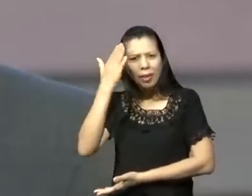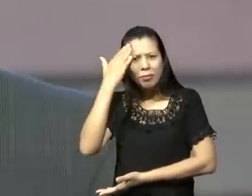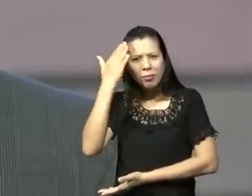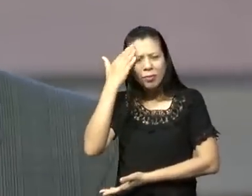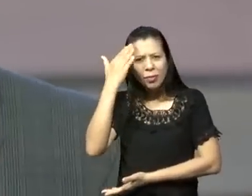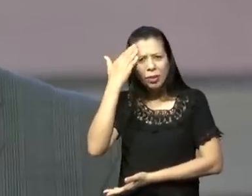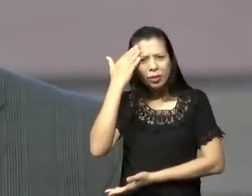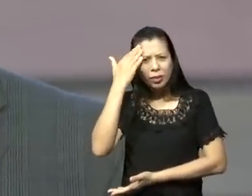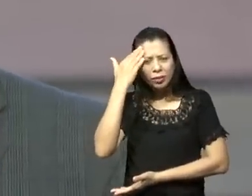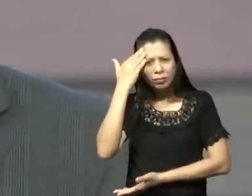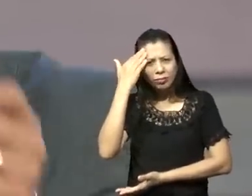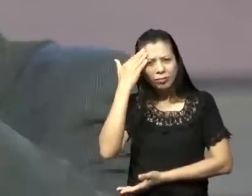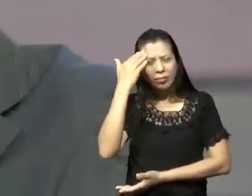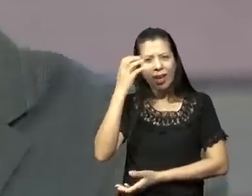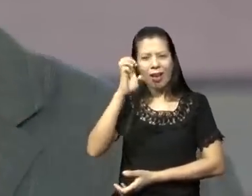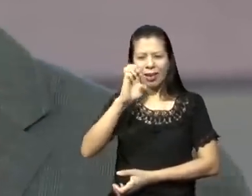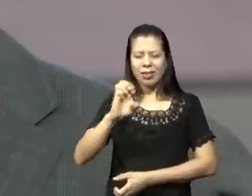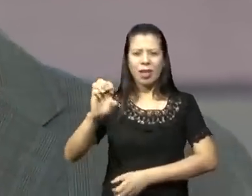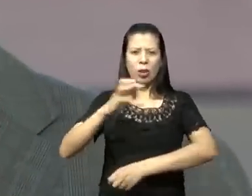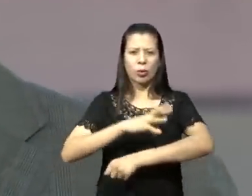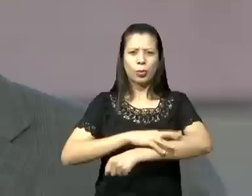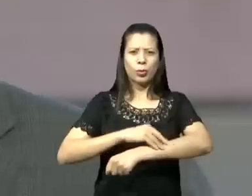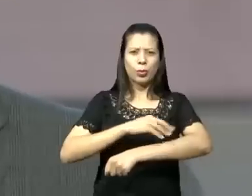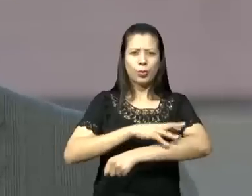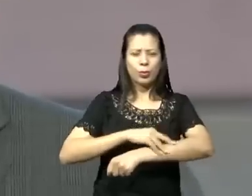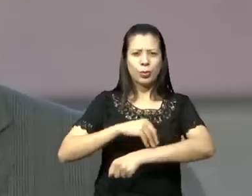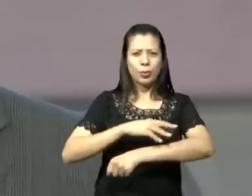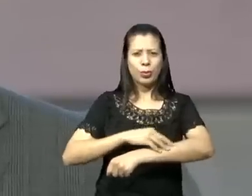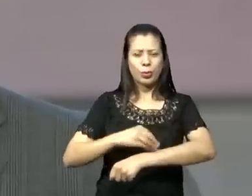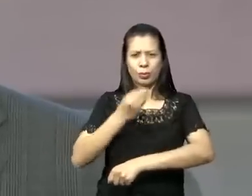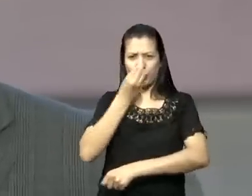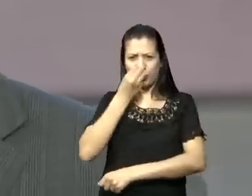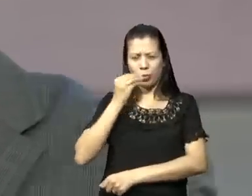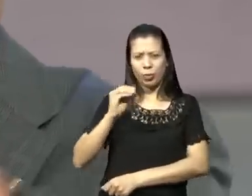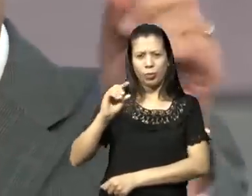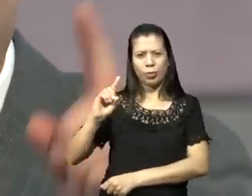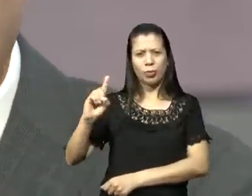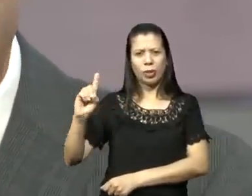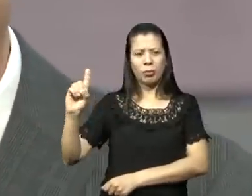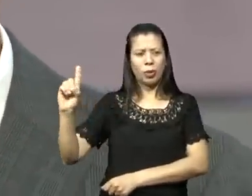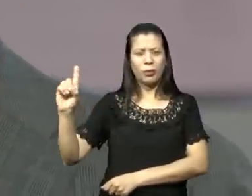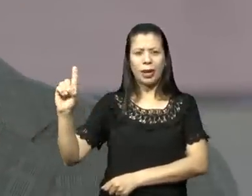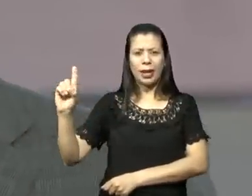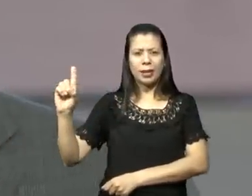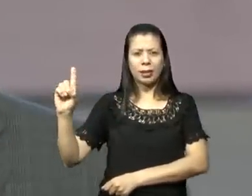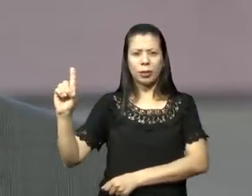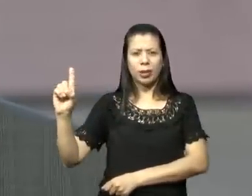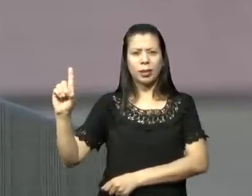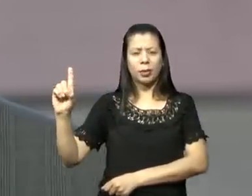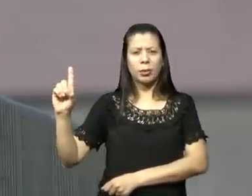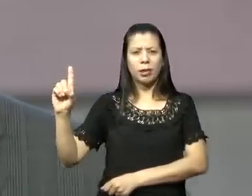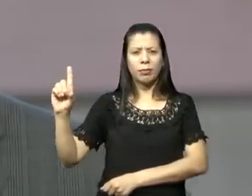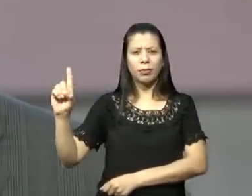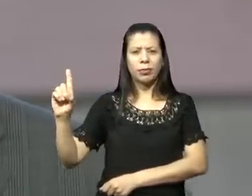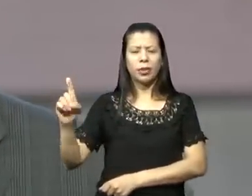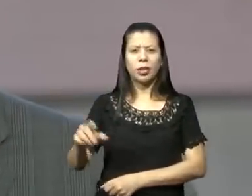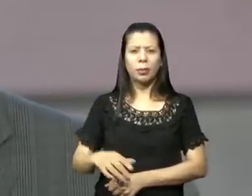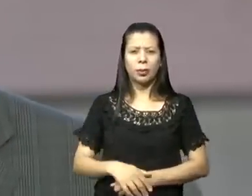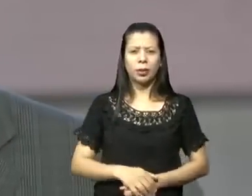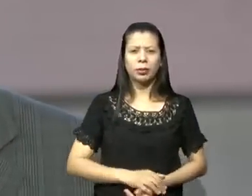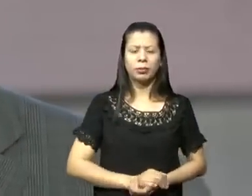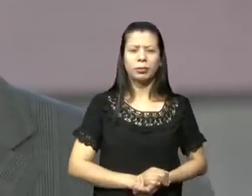primogenitura buscou um lugar de arrependimento rejeitou Deus e a sua benção e não encontrou um lugar de arrependimento